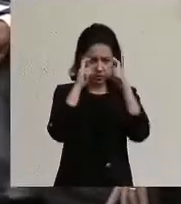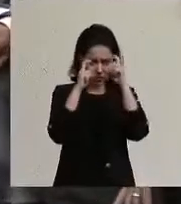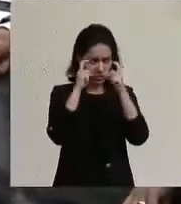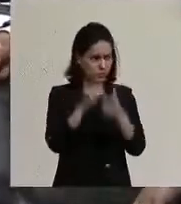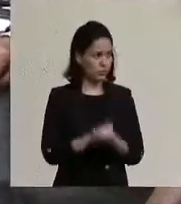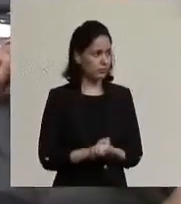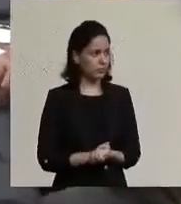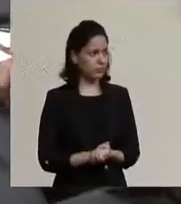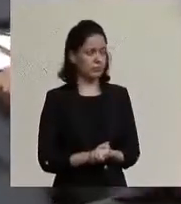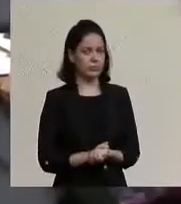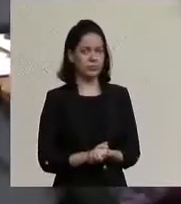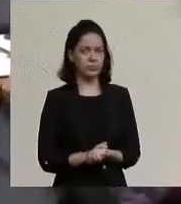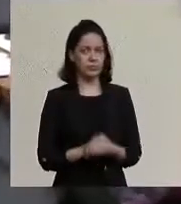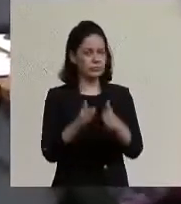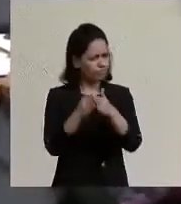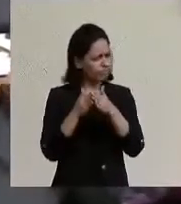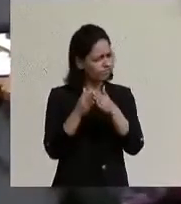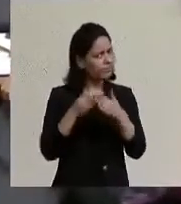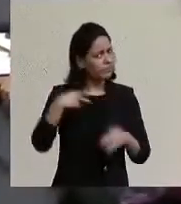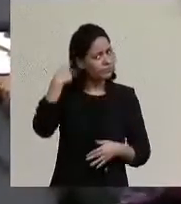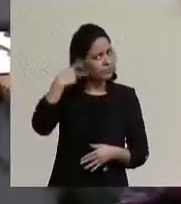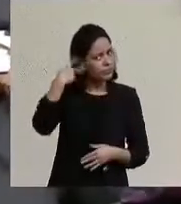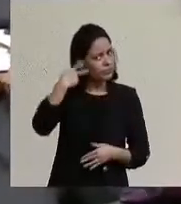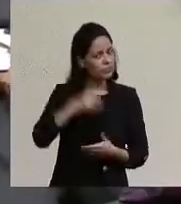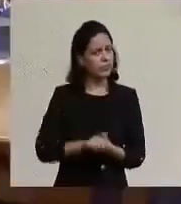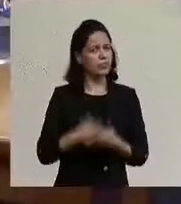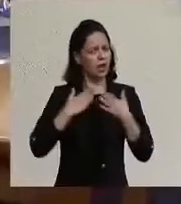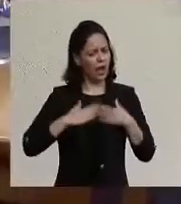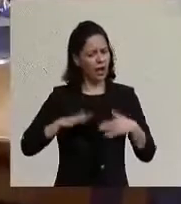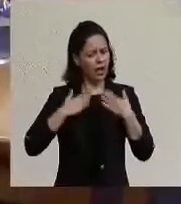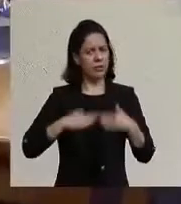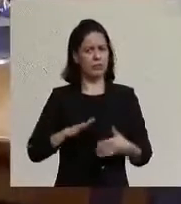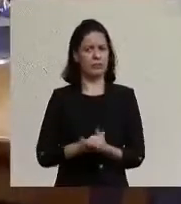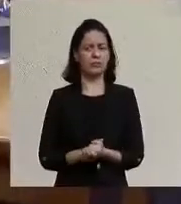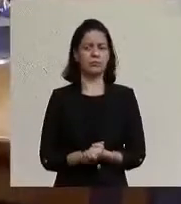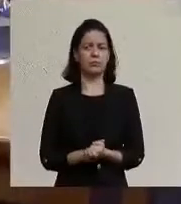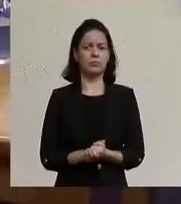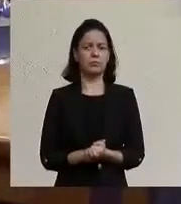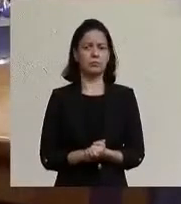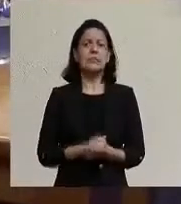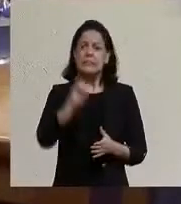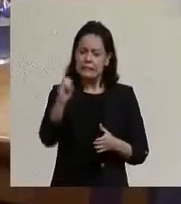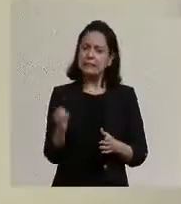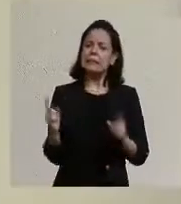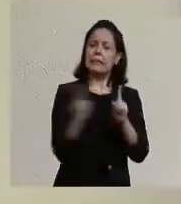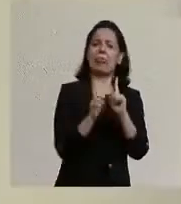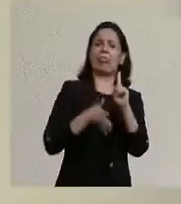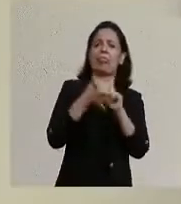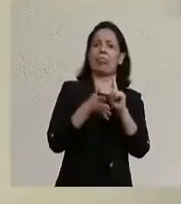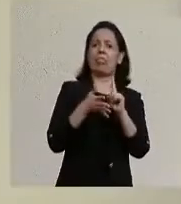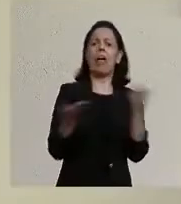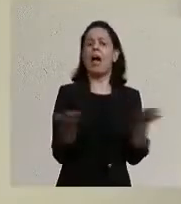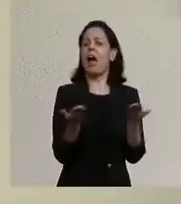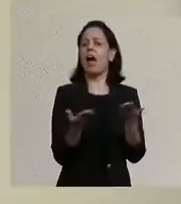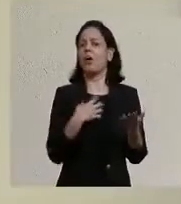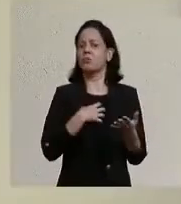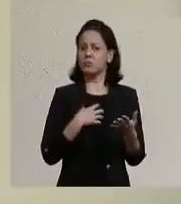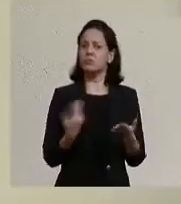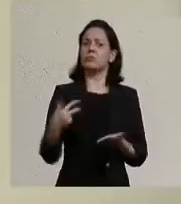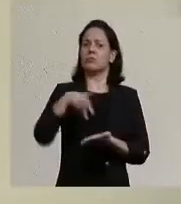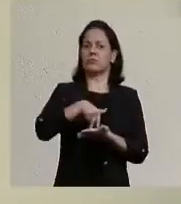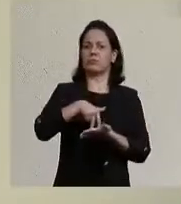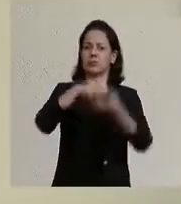gentileza Por favor senhores vereadores mantenham a calma quem fala tem que escutar depois fala o que não quer ouve o que não